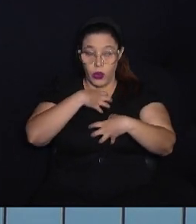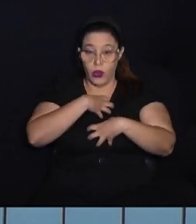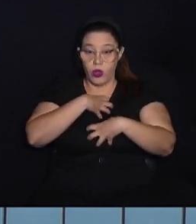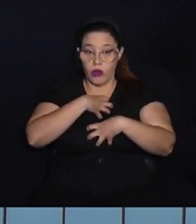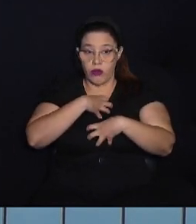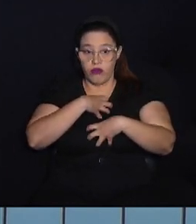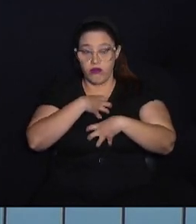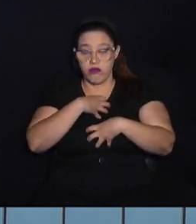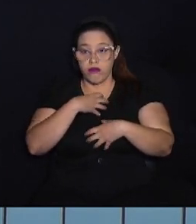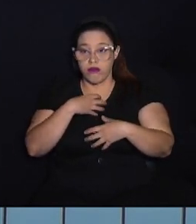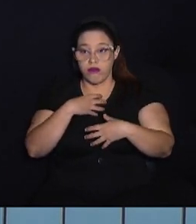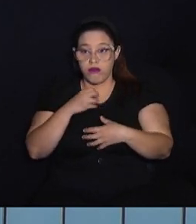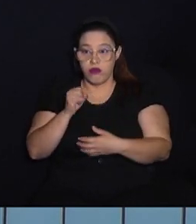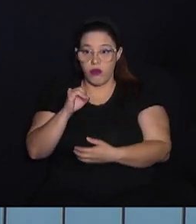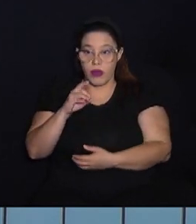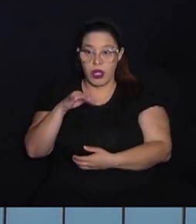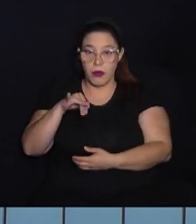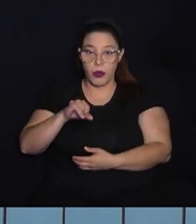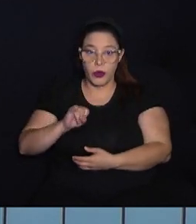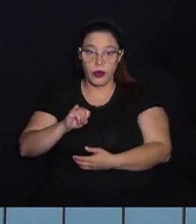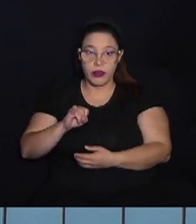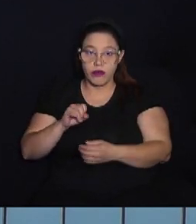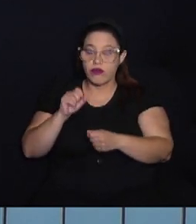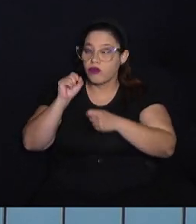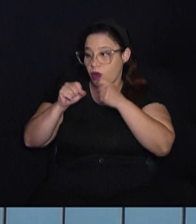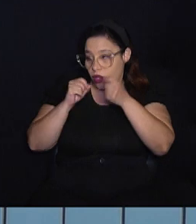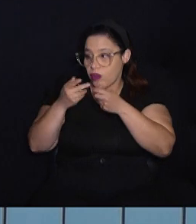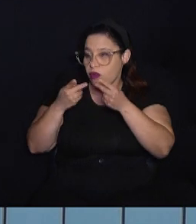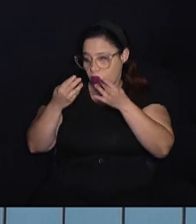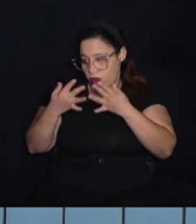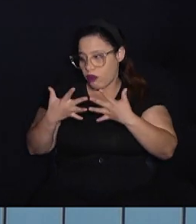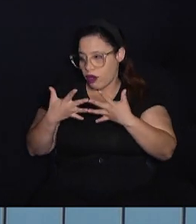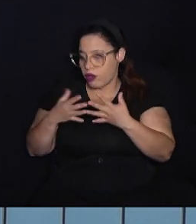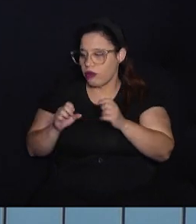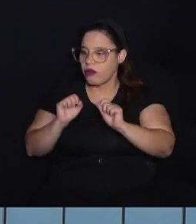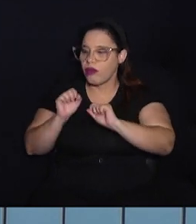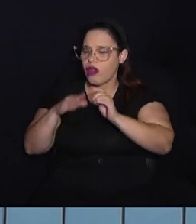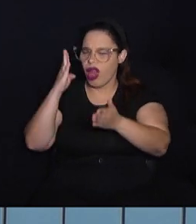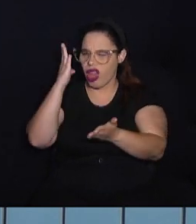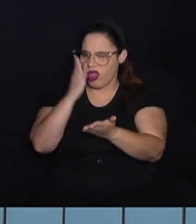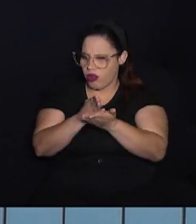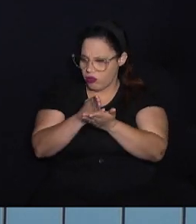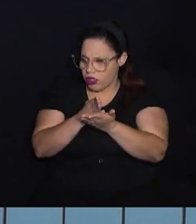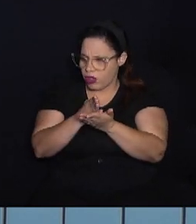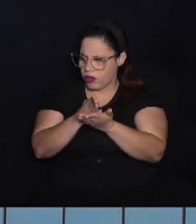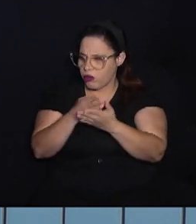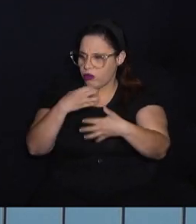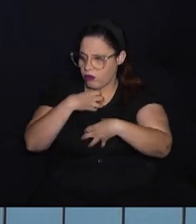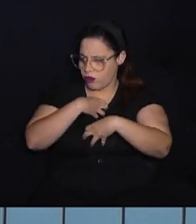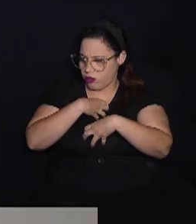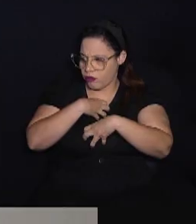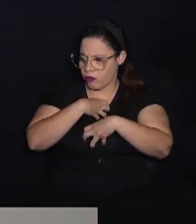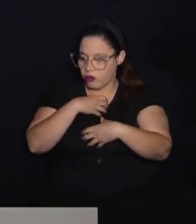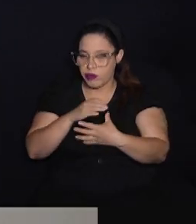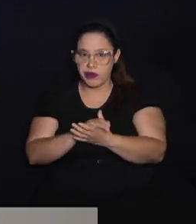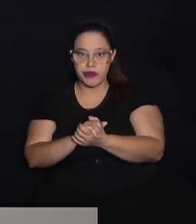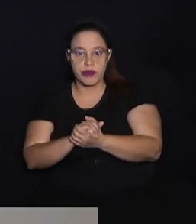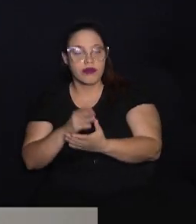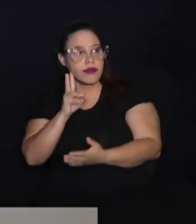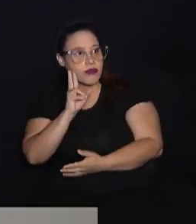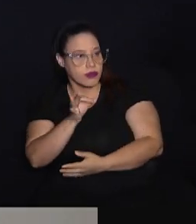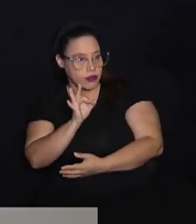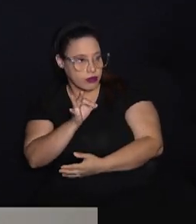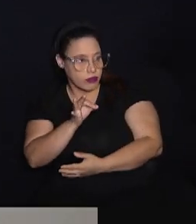a fatores autoimunes, né, como você tinha já mencionado. Qual que é a principal causa? Exato.